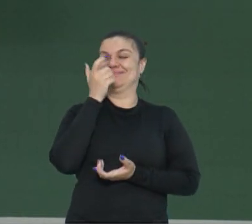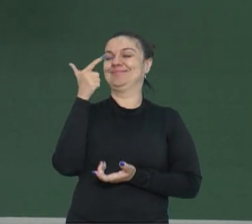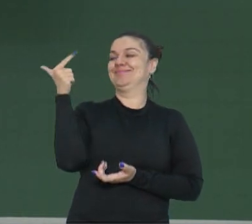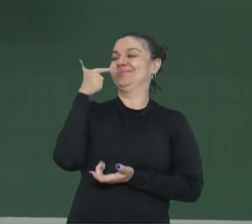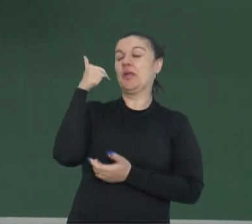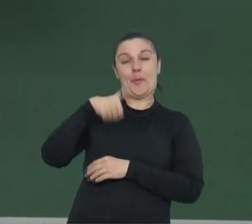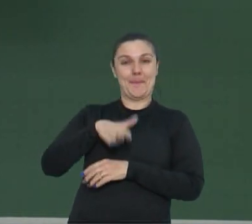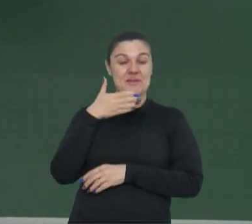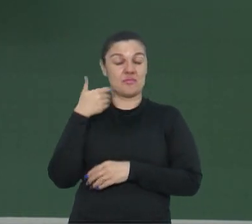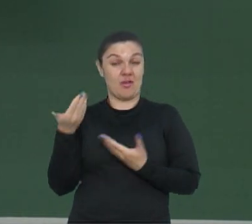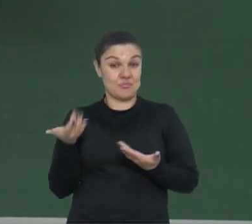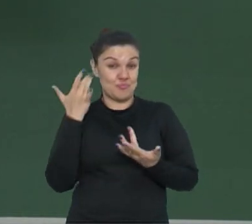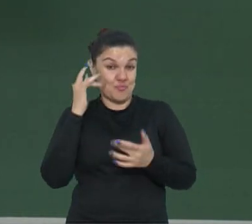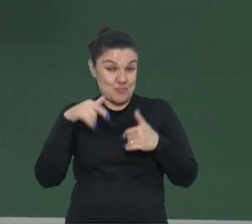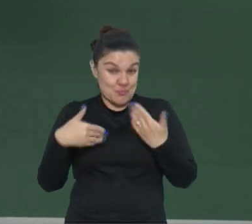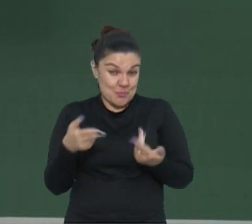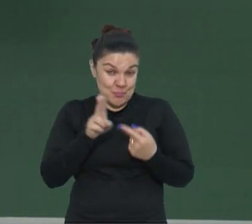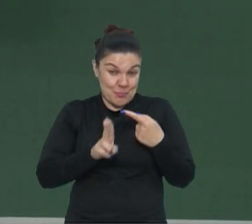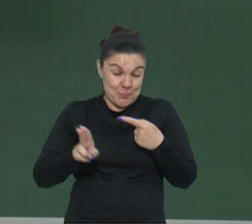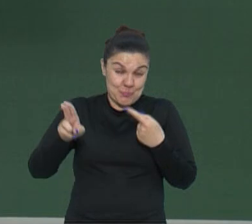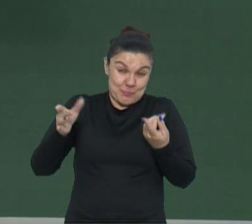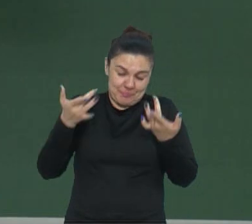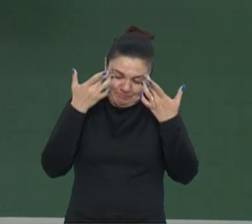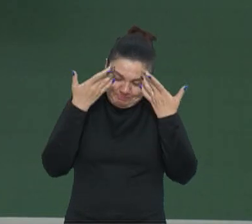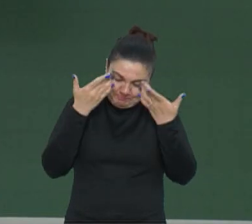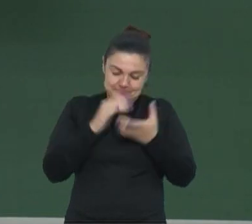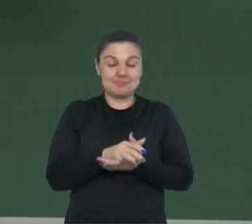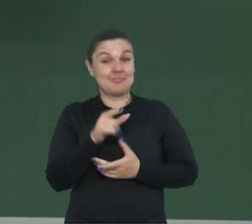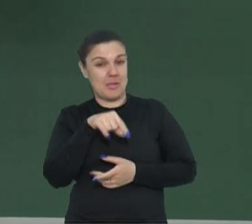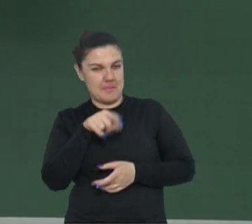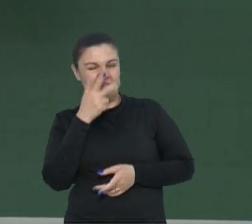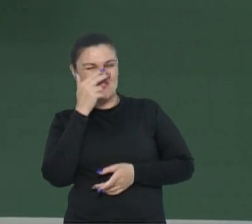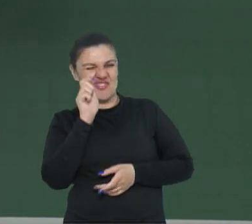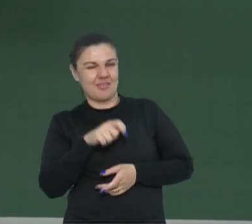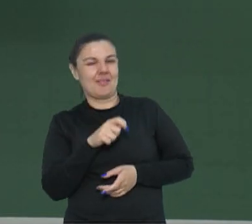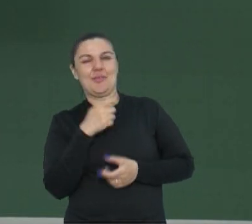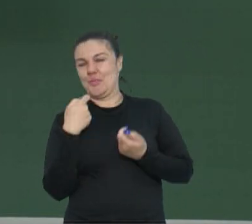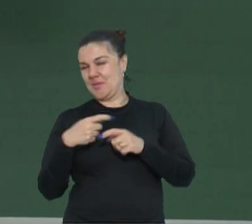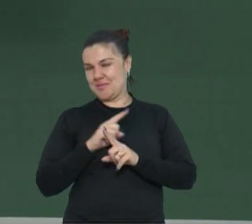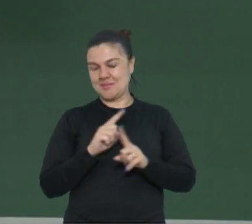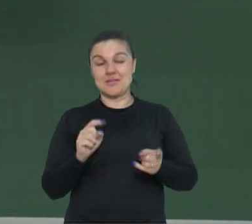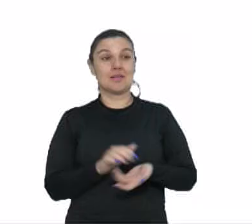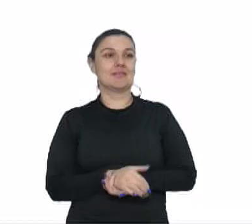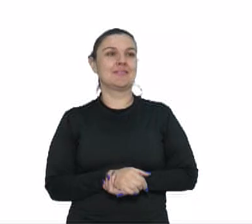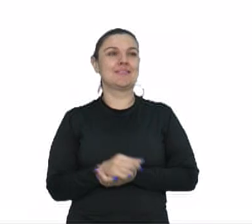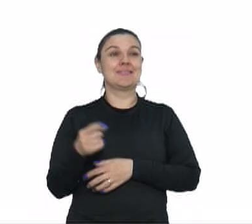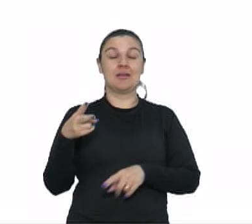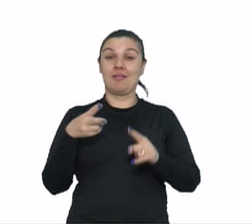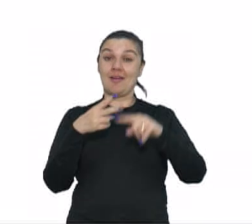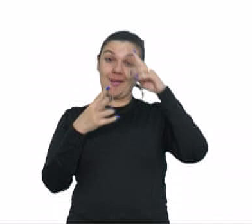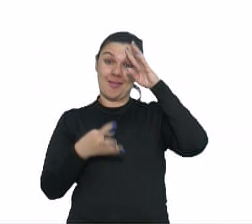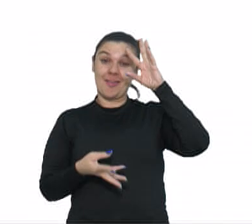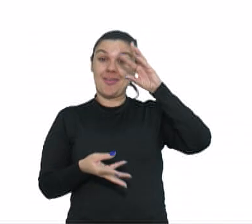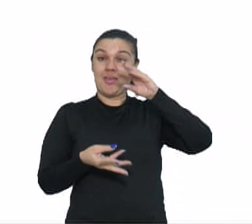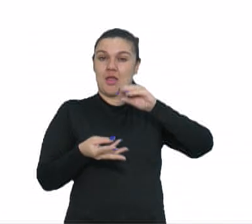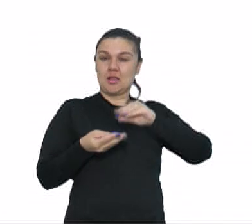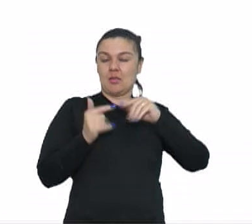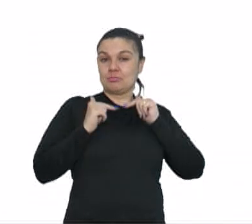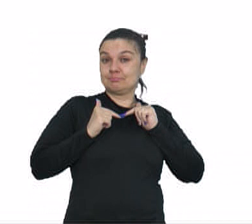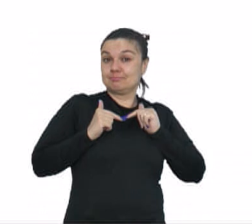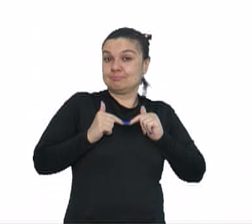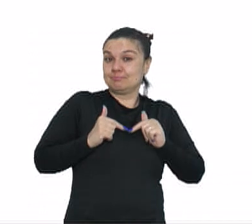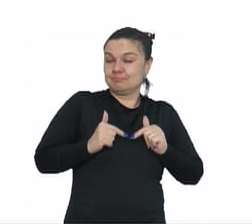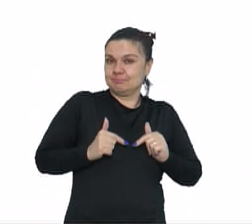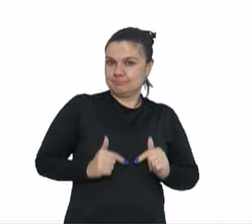mais fácil? Não sei, nunca experimentei, não tenho ideia. Mas dá para ser feliz sem esse tipo de coisa. Entender as reações de